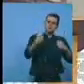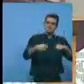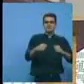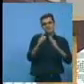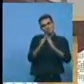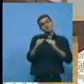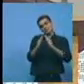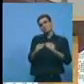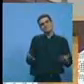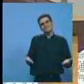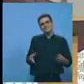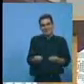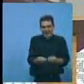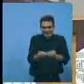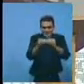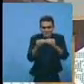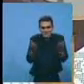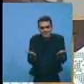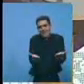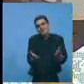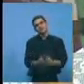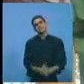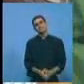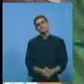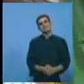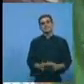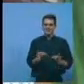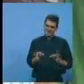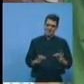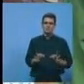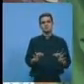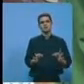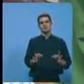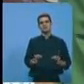começar nessa missa a preparação para a nossa oração dessa noite.